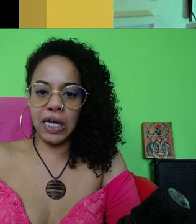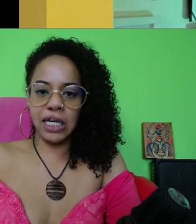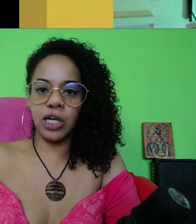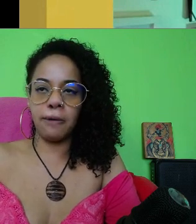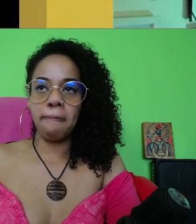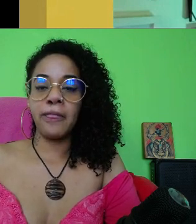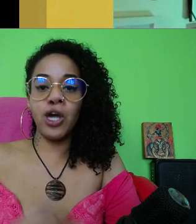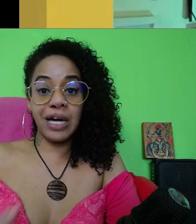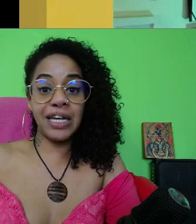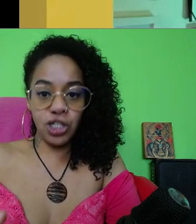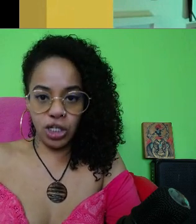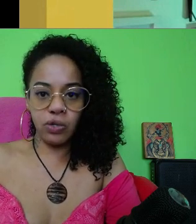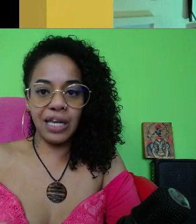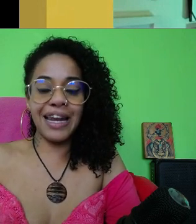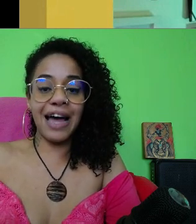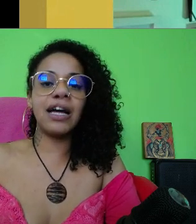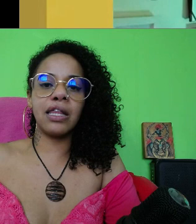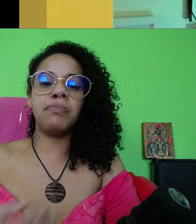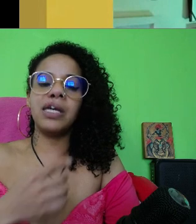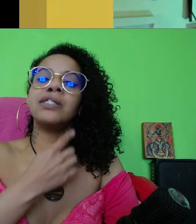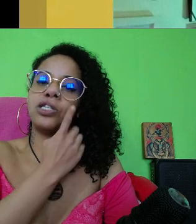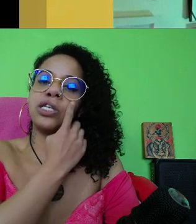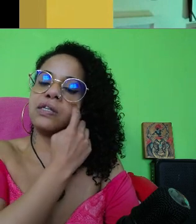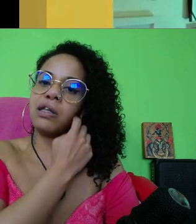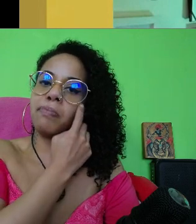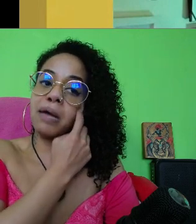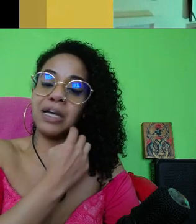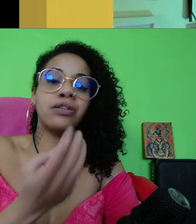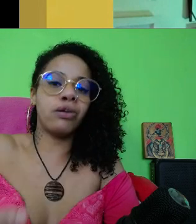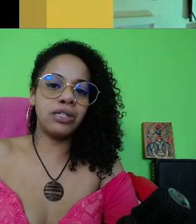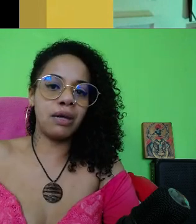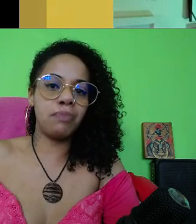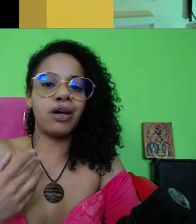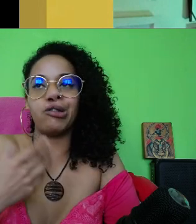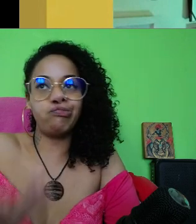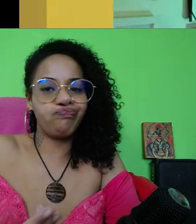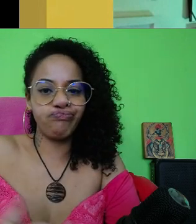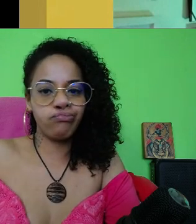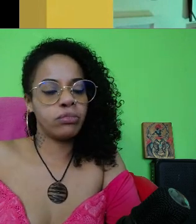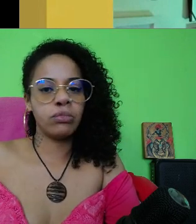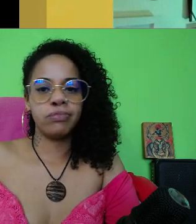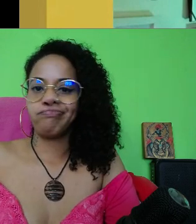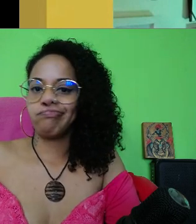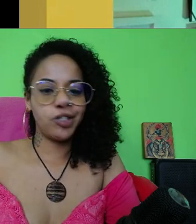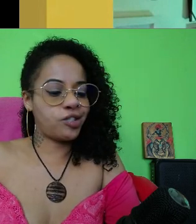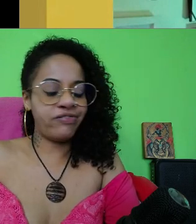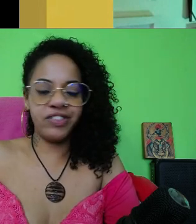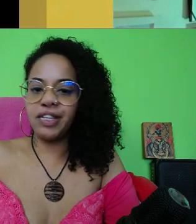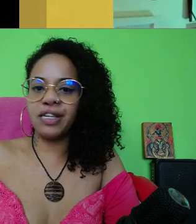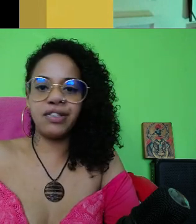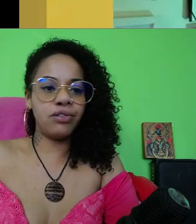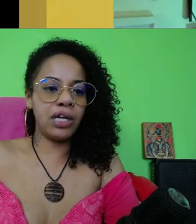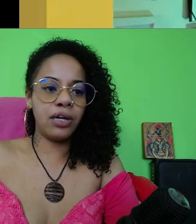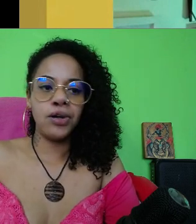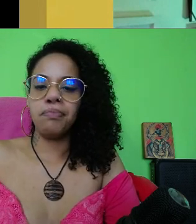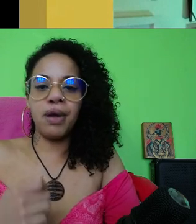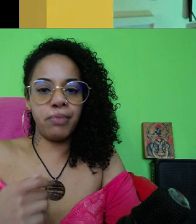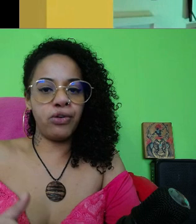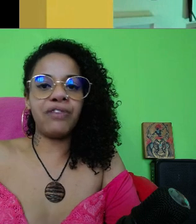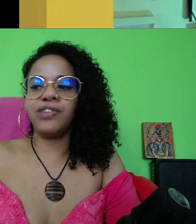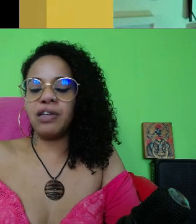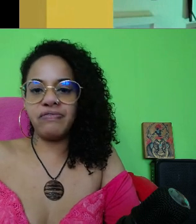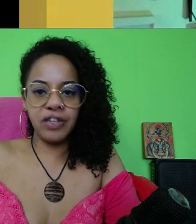o objeto da crítica e eu acredito que na academia seja assim também mas eu não sei porque eu não só fiz licenciatura